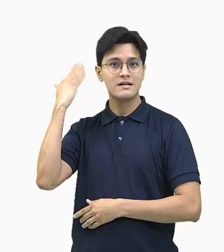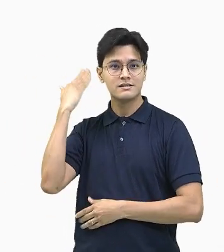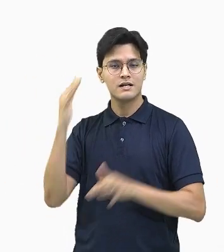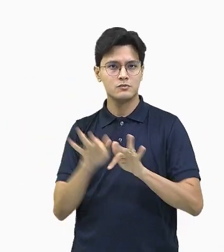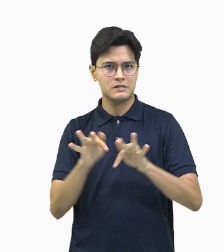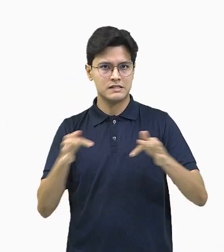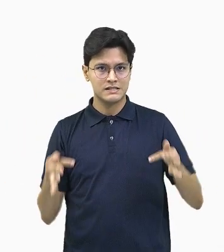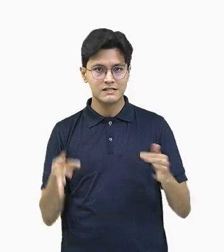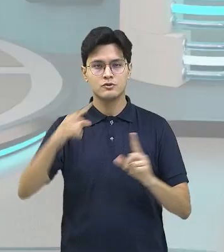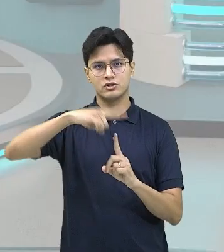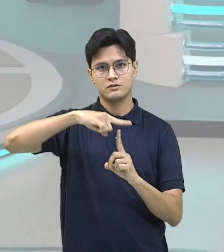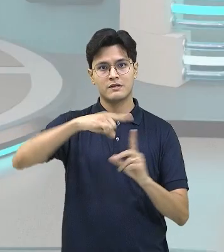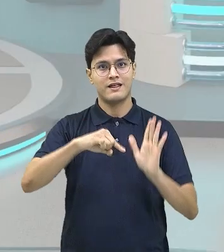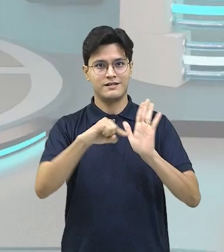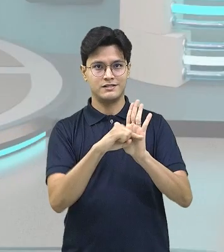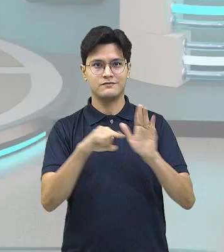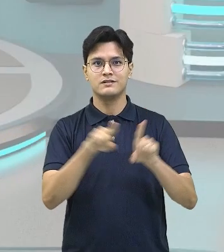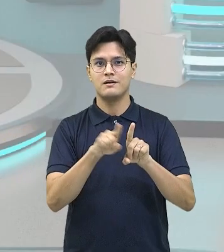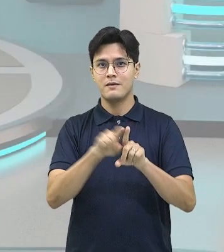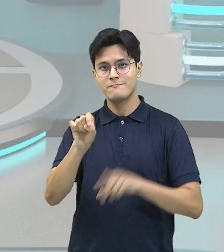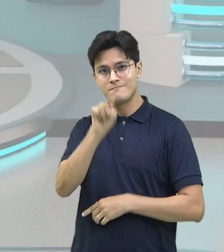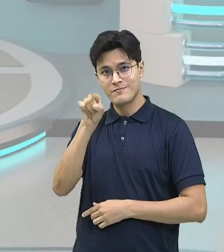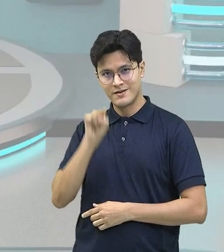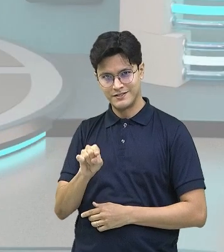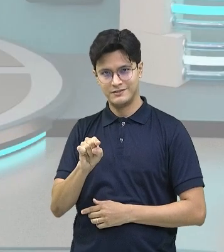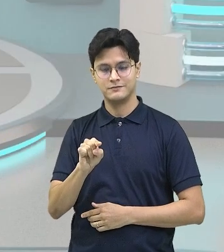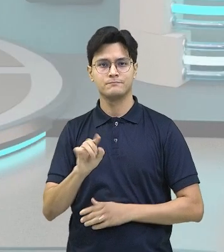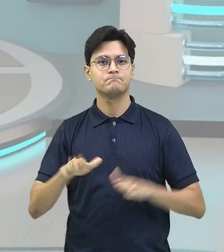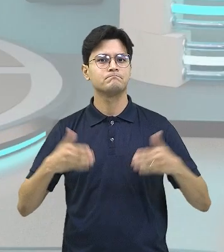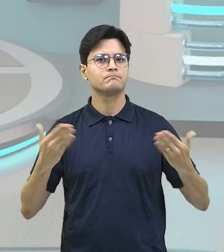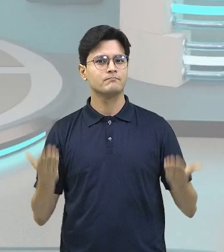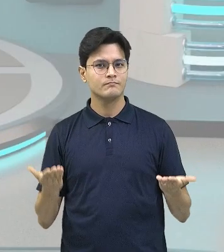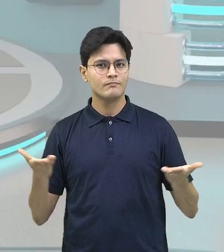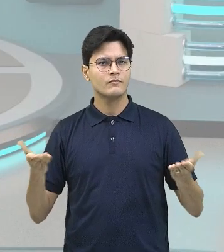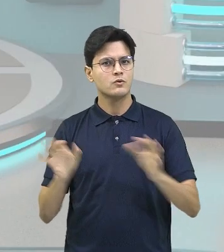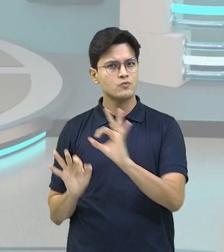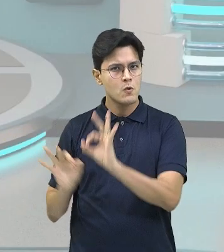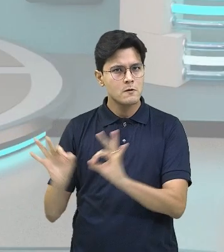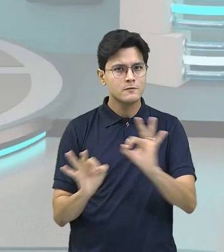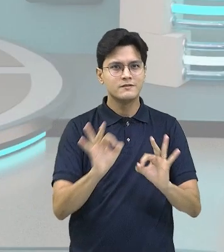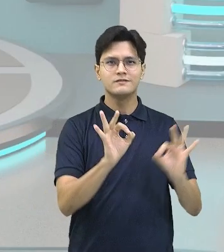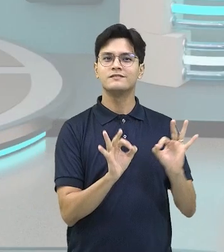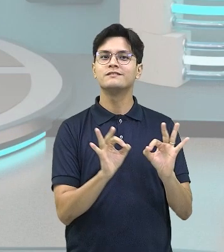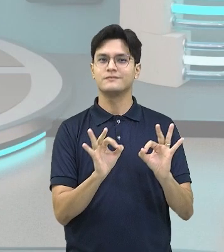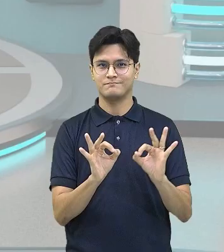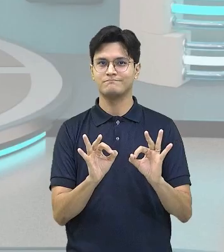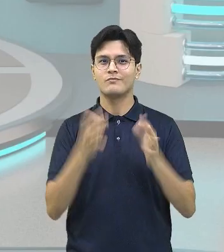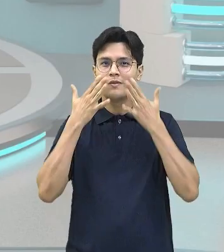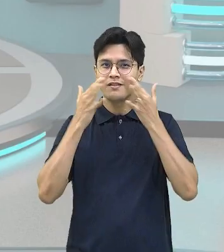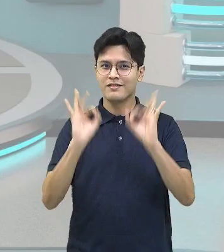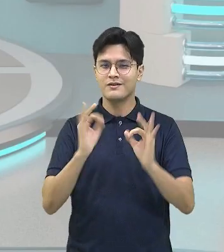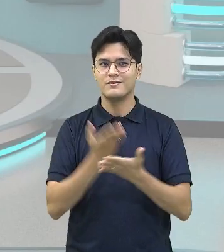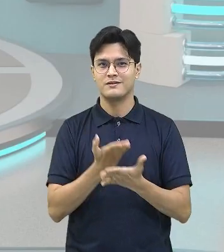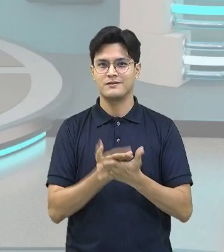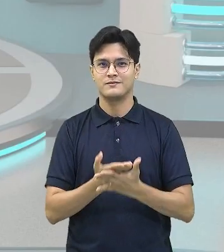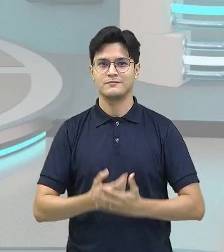e interrogativa. Então vamos lá, se preparem e atenção na nossa